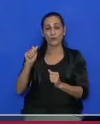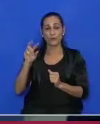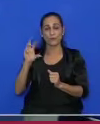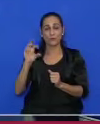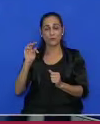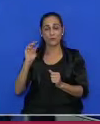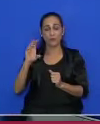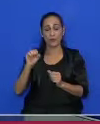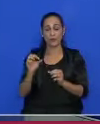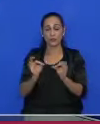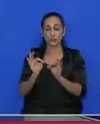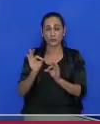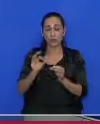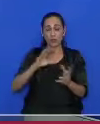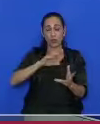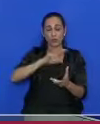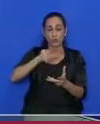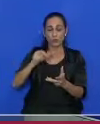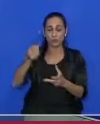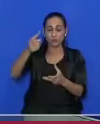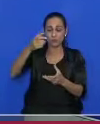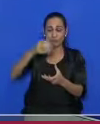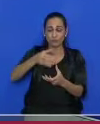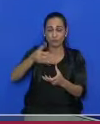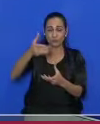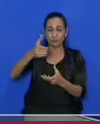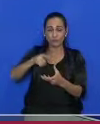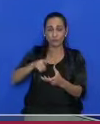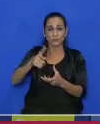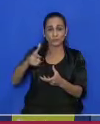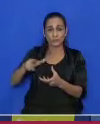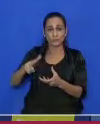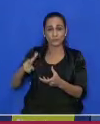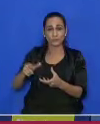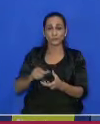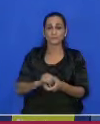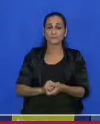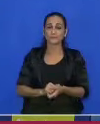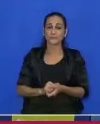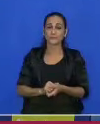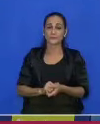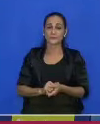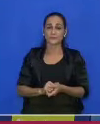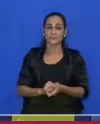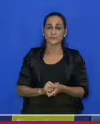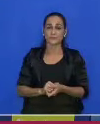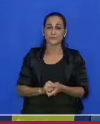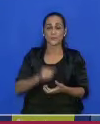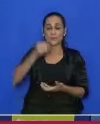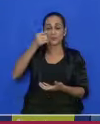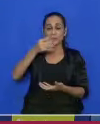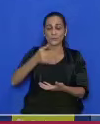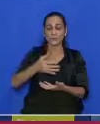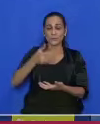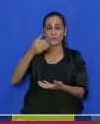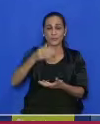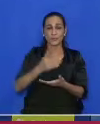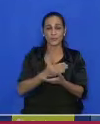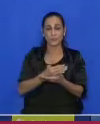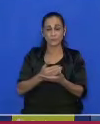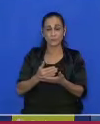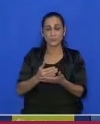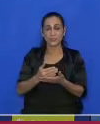então recolocar as 6 bolas sorteadas novamente no nosso suporte, para que possamos